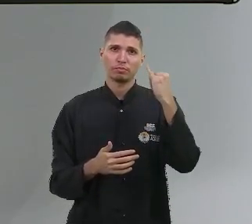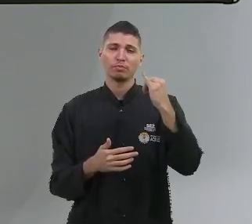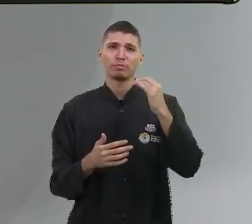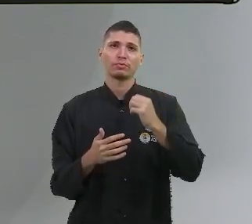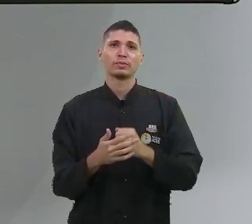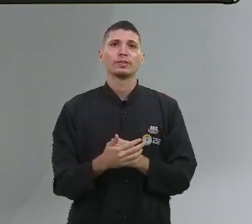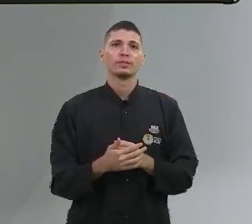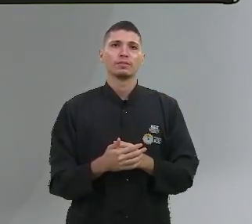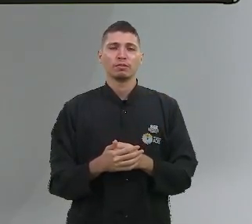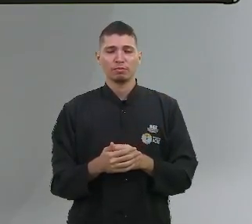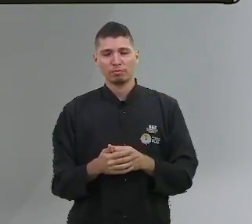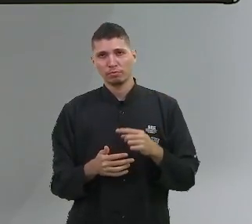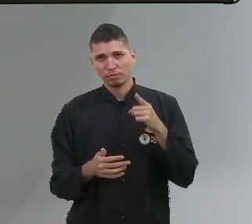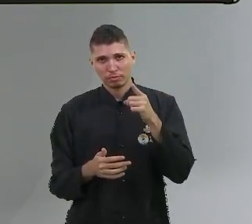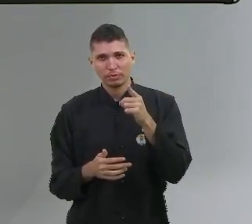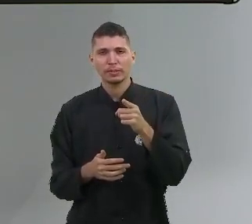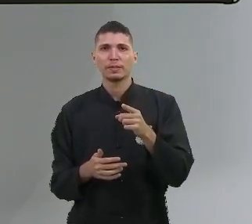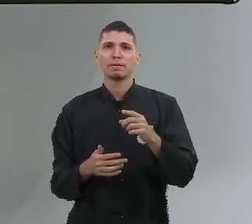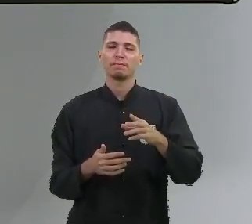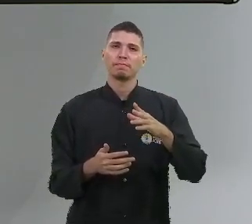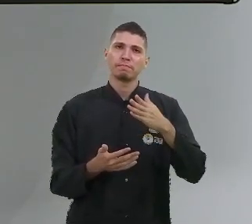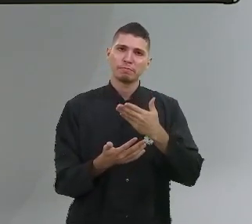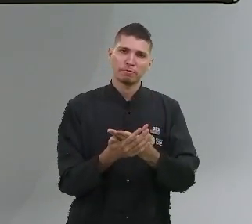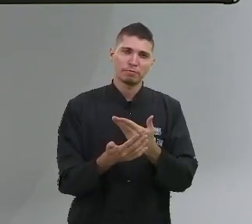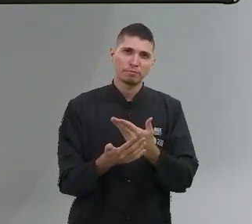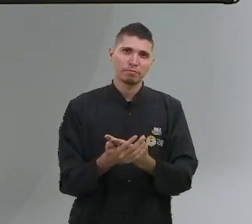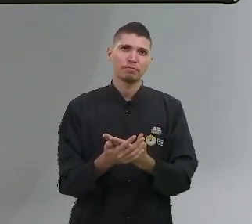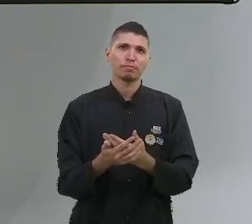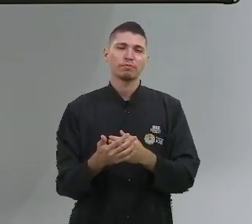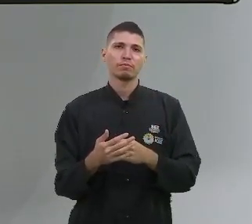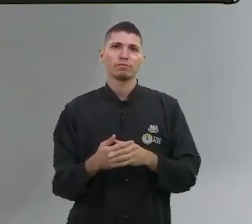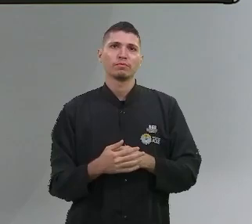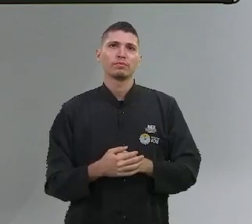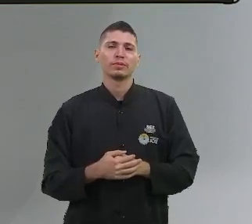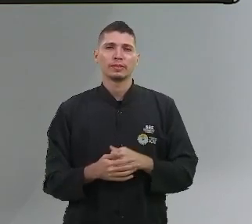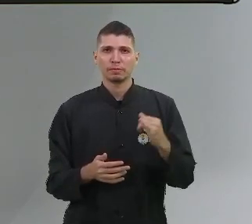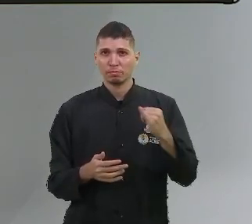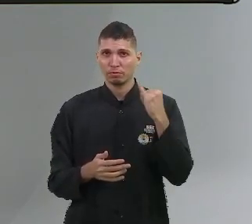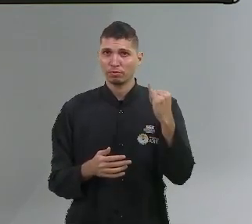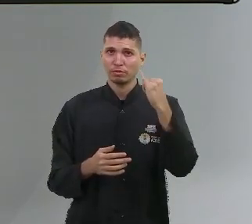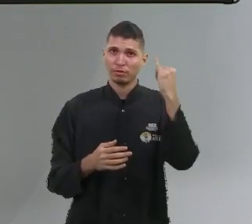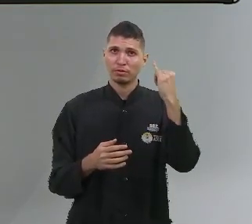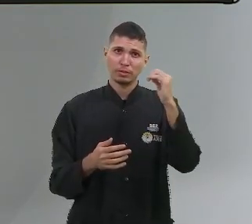vendo e estudando, tá bom? Para aplicar posteriormente lá no Enem e outras